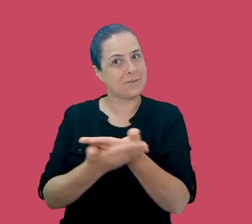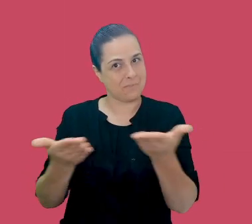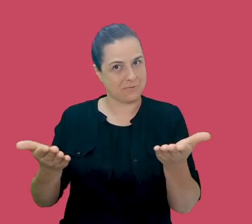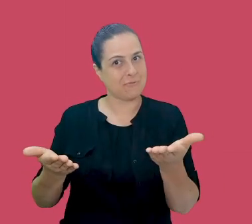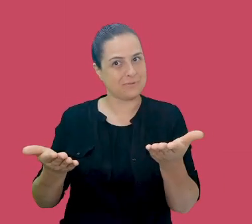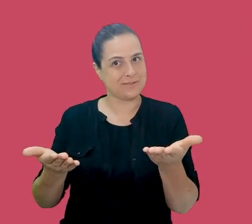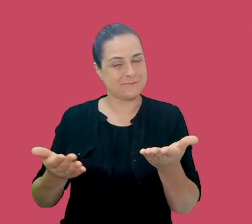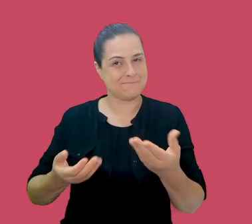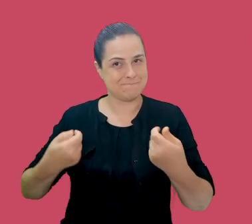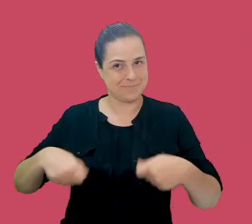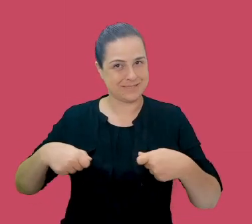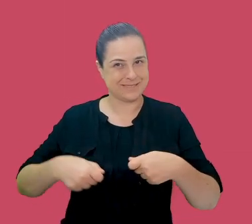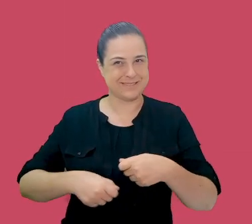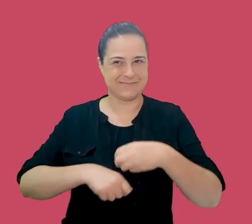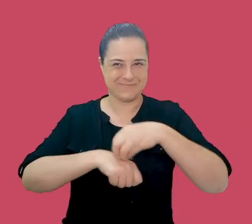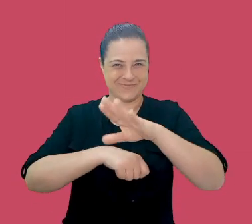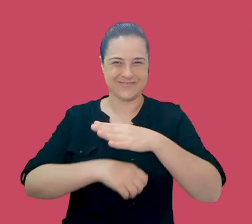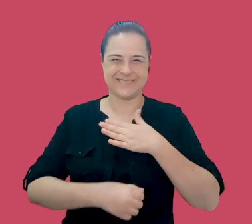né?